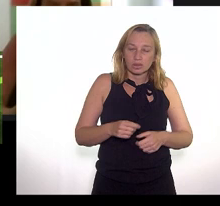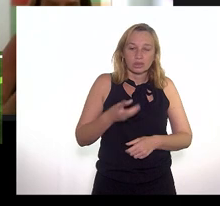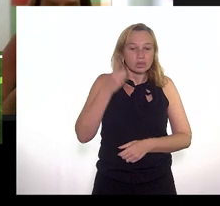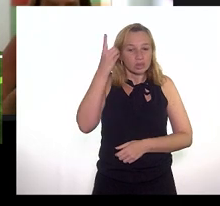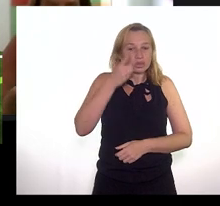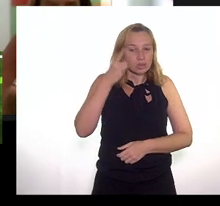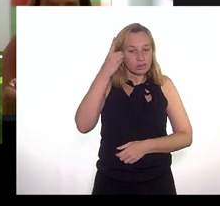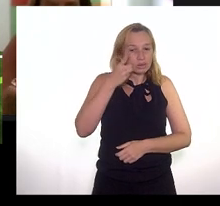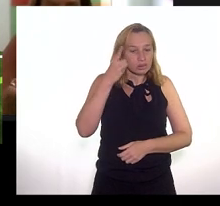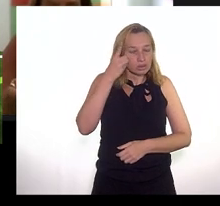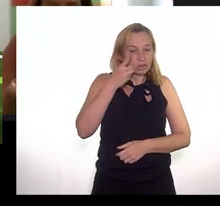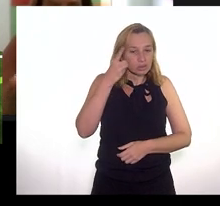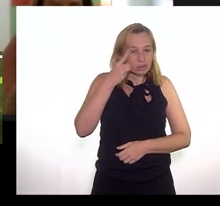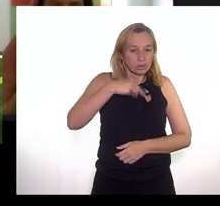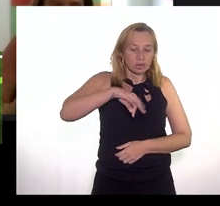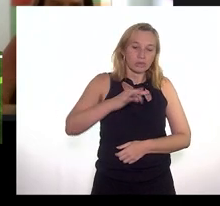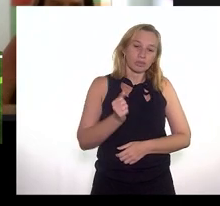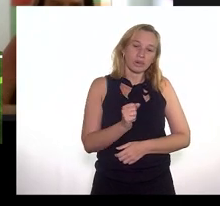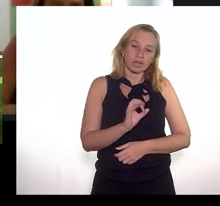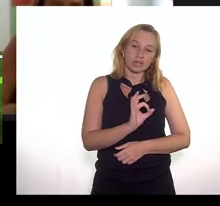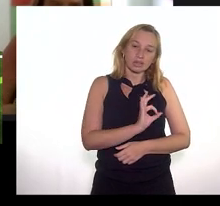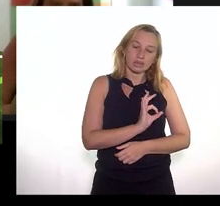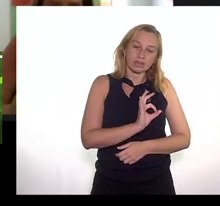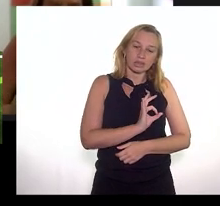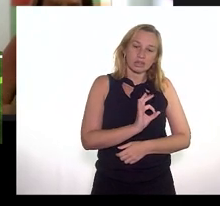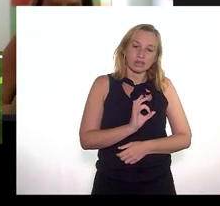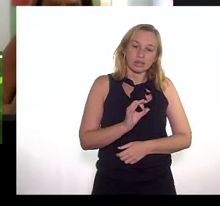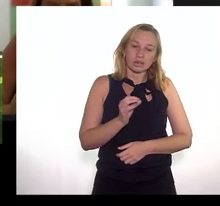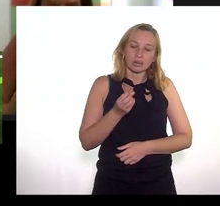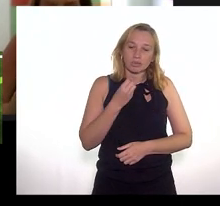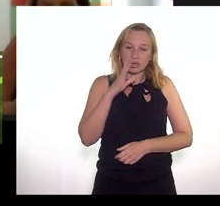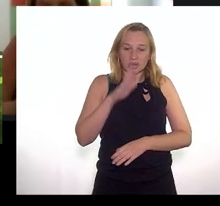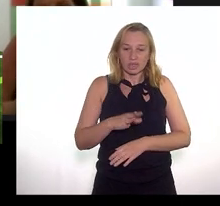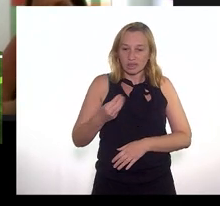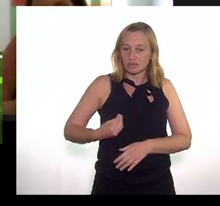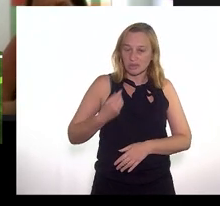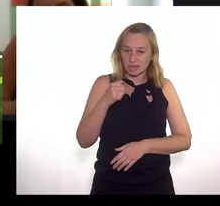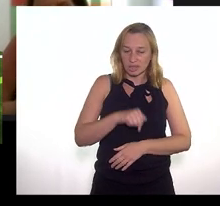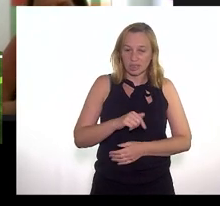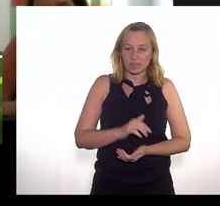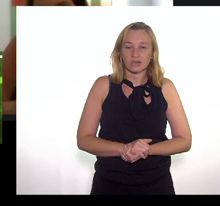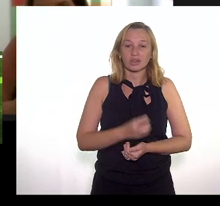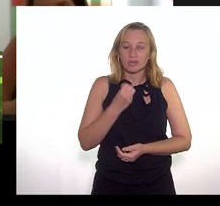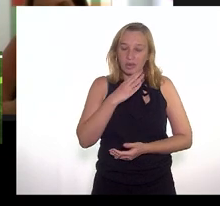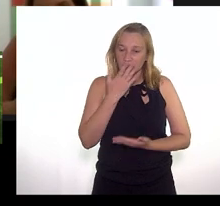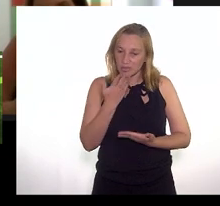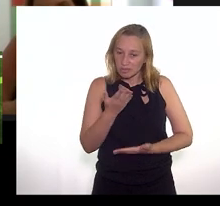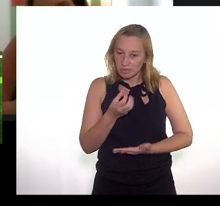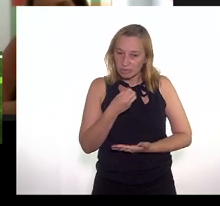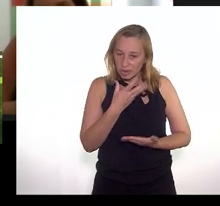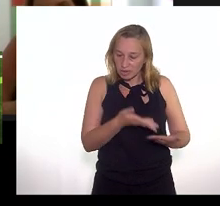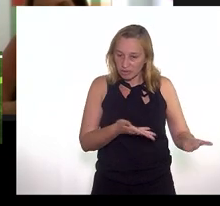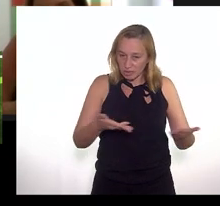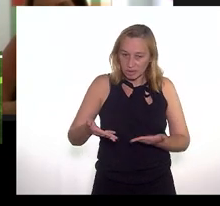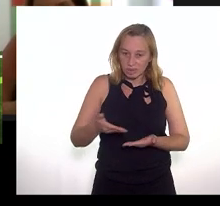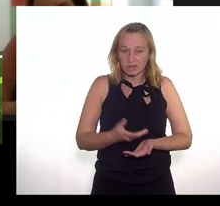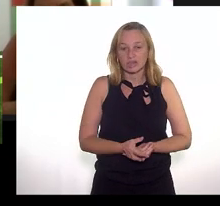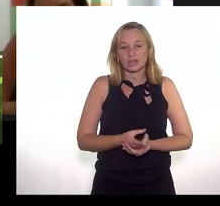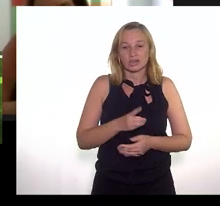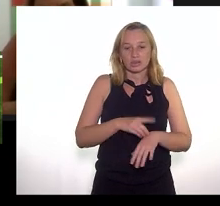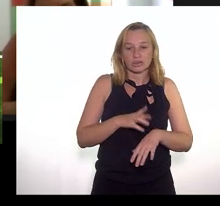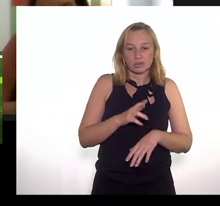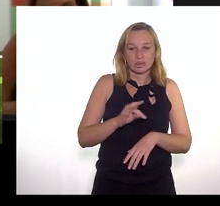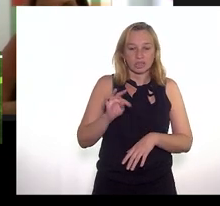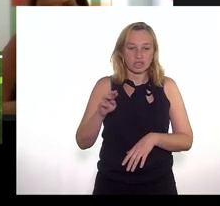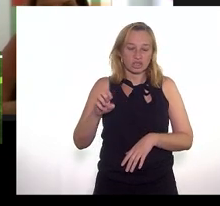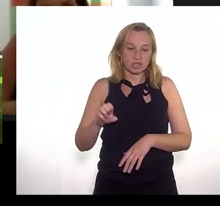Deputada Marta, boa tarde. Só registrar minha presença, por favor. Deputado Valdec, seja muito bem-vindo. Doutora Cristiane